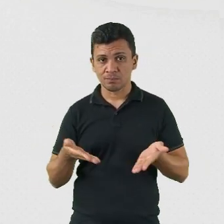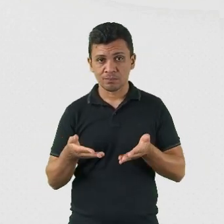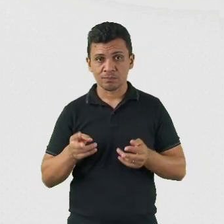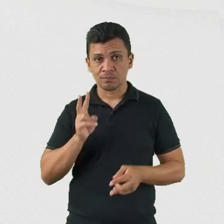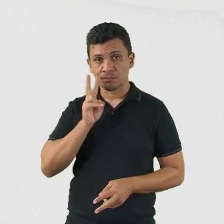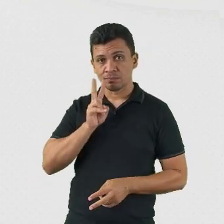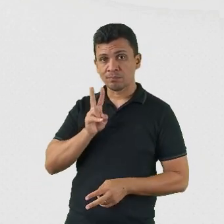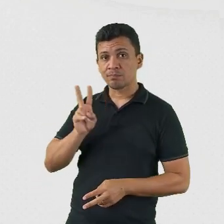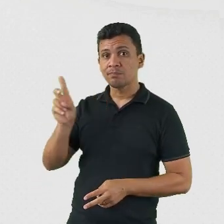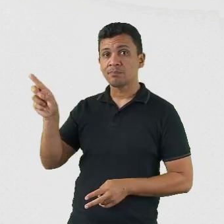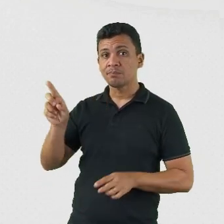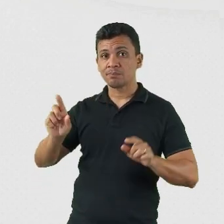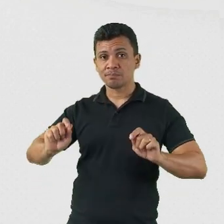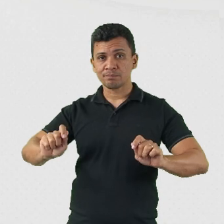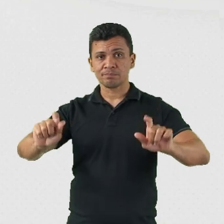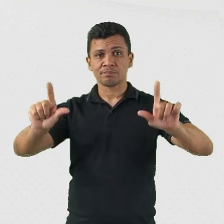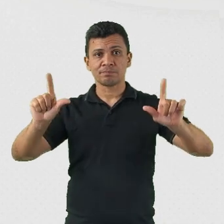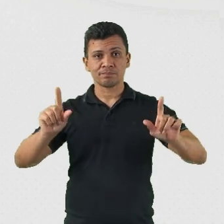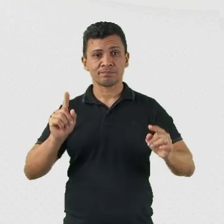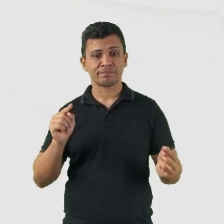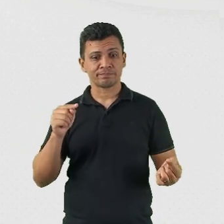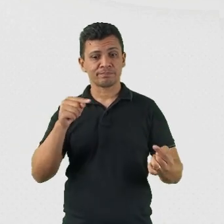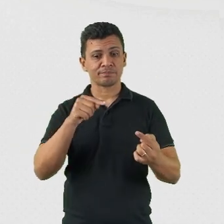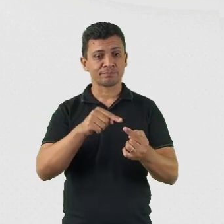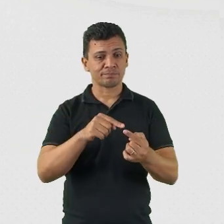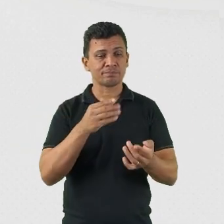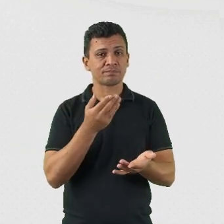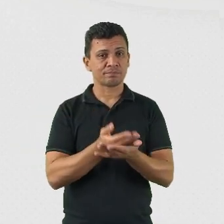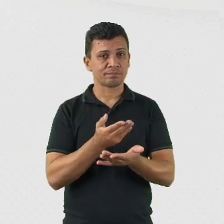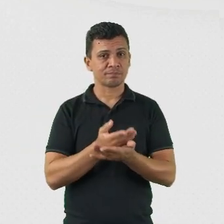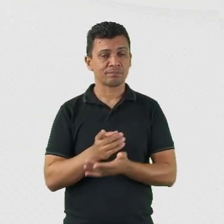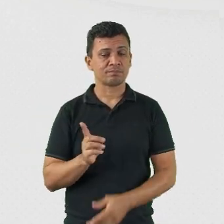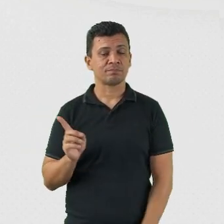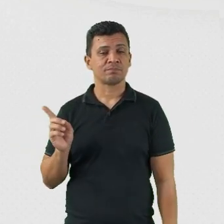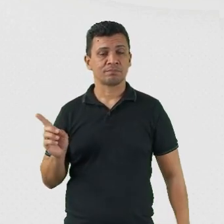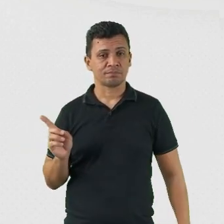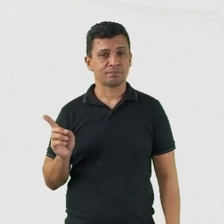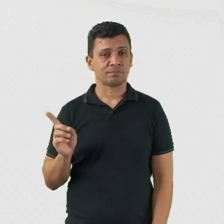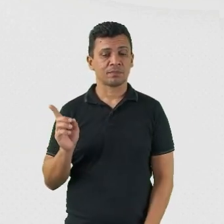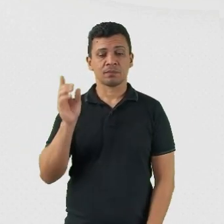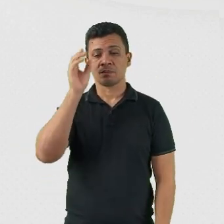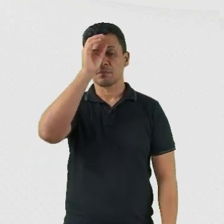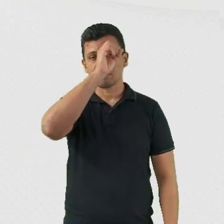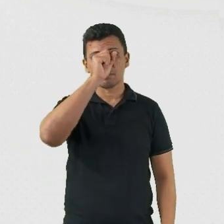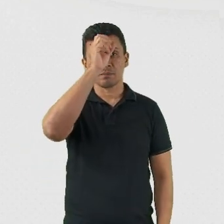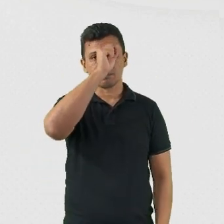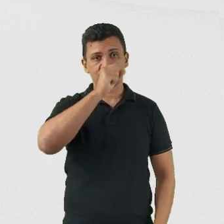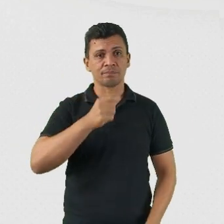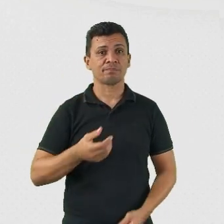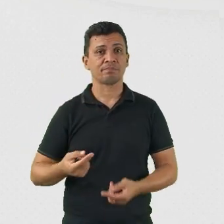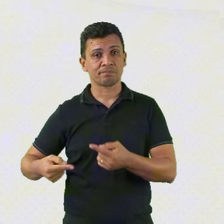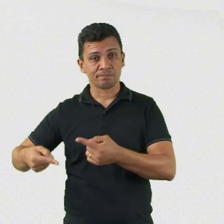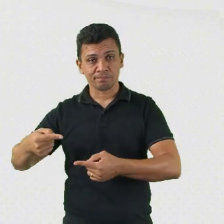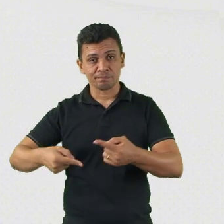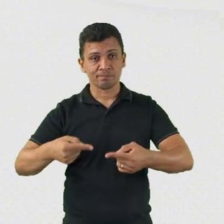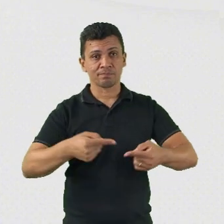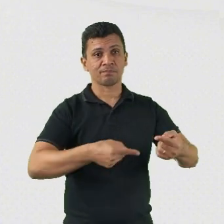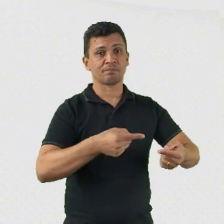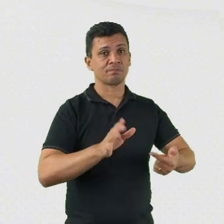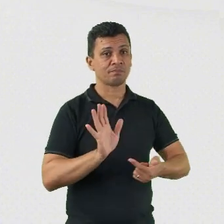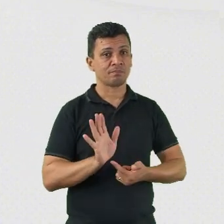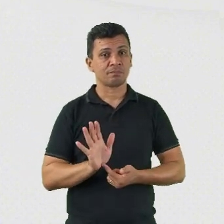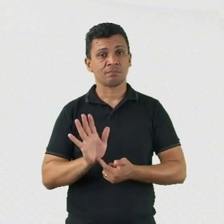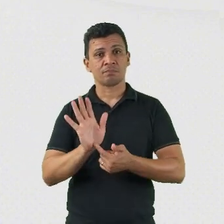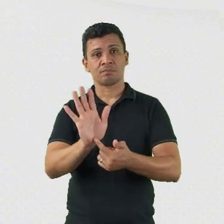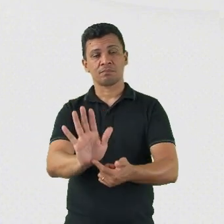nesse slide é o nosso objetivo. O objetivo é a gente aprender, é nós discutirmos, é eu apresentar